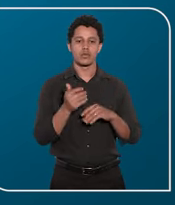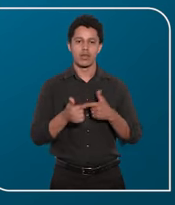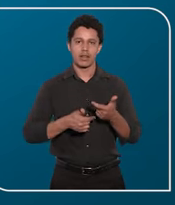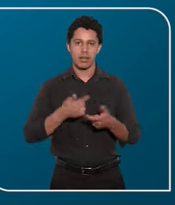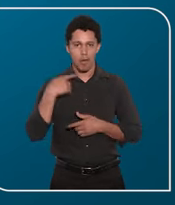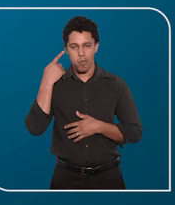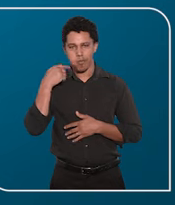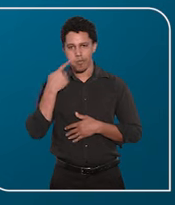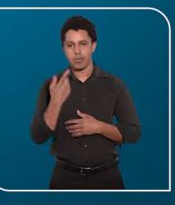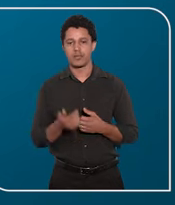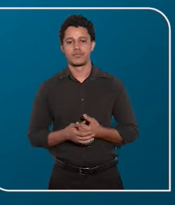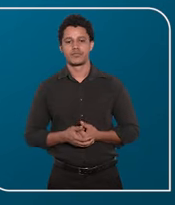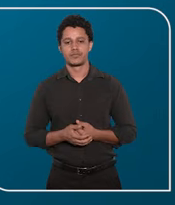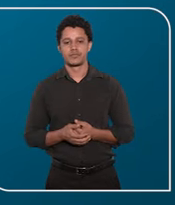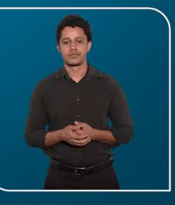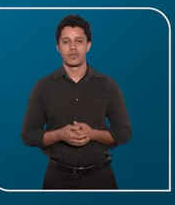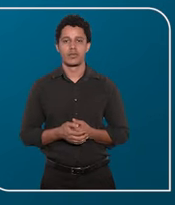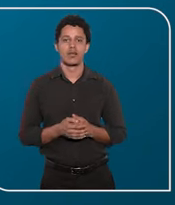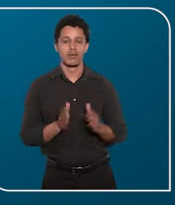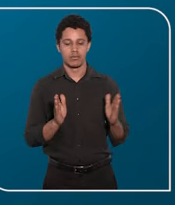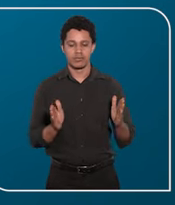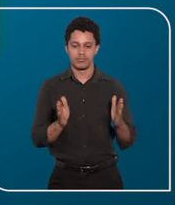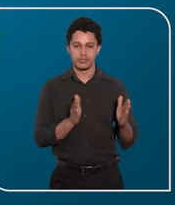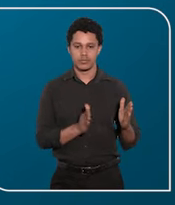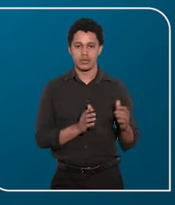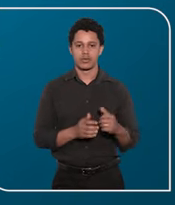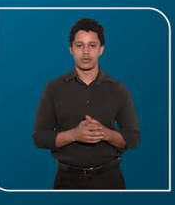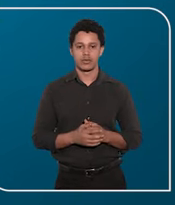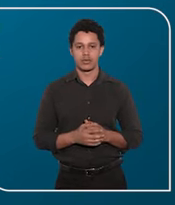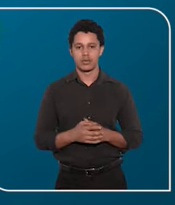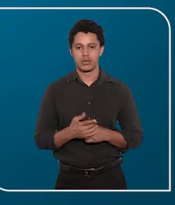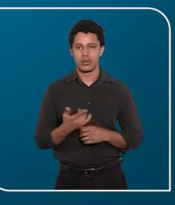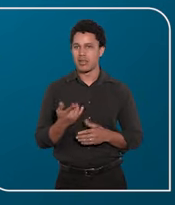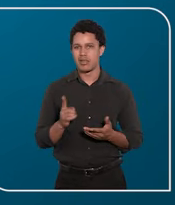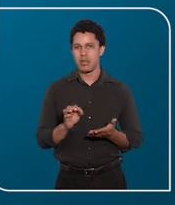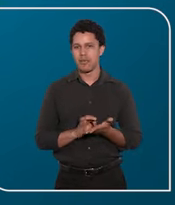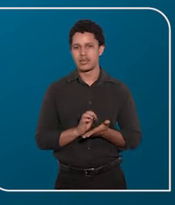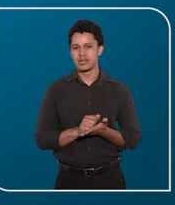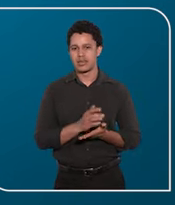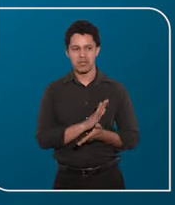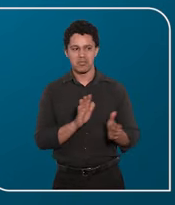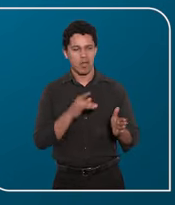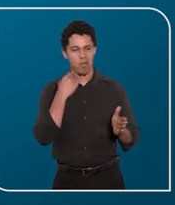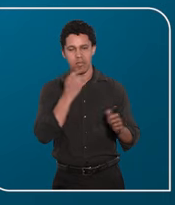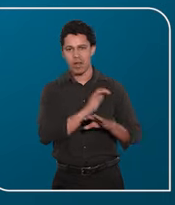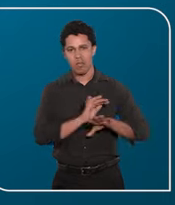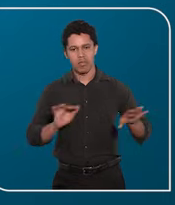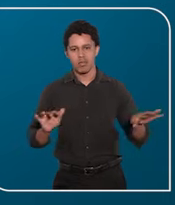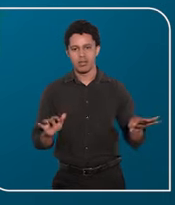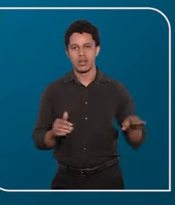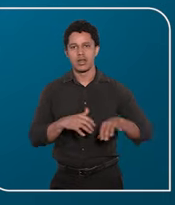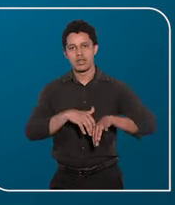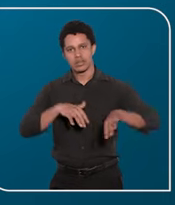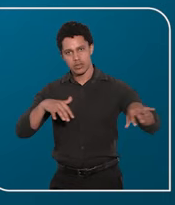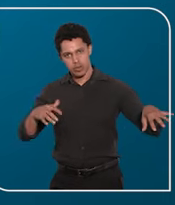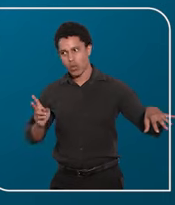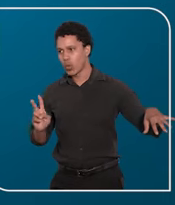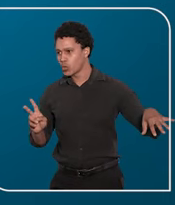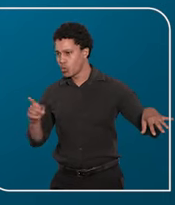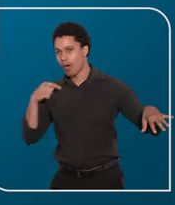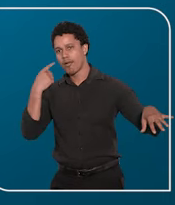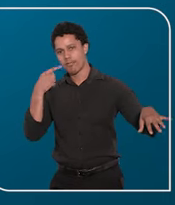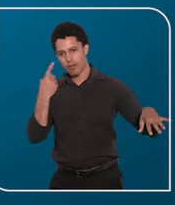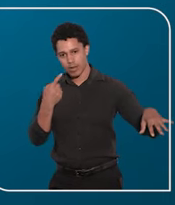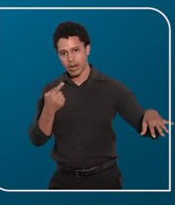a advocacia. Naquele período, cancelou, não é mais inscrito, não é mais advogado. Licenciou, continua a ser